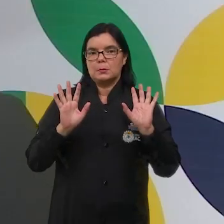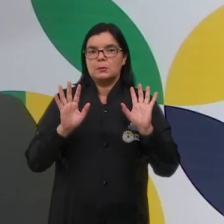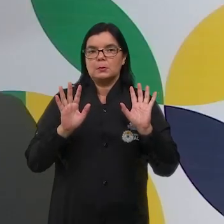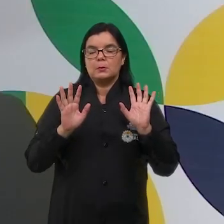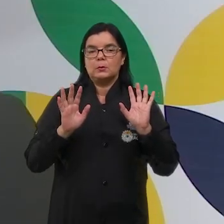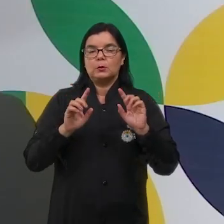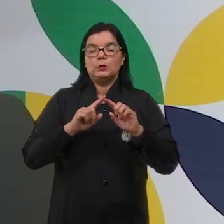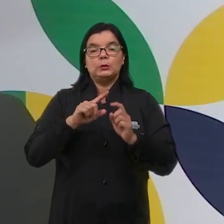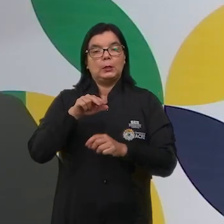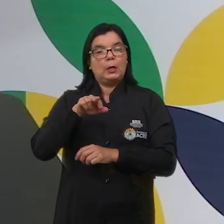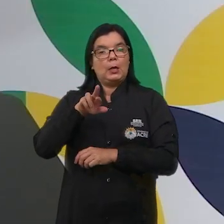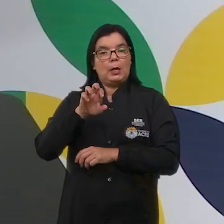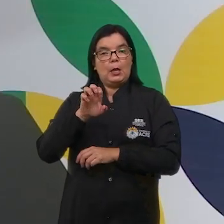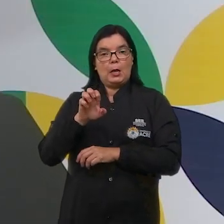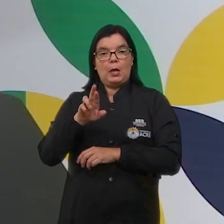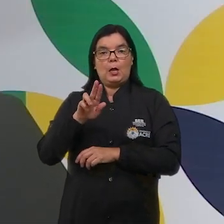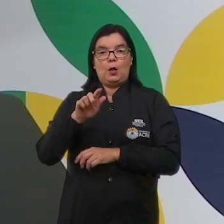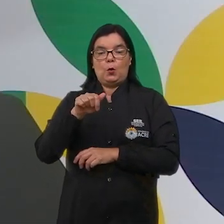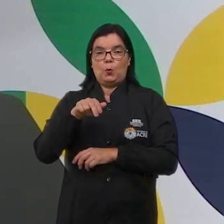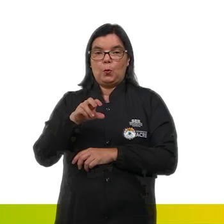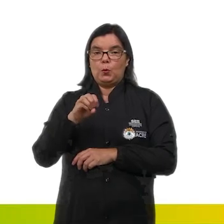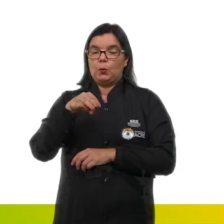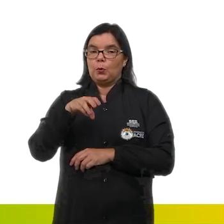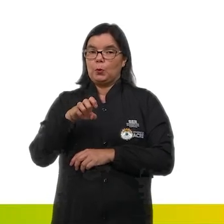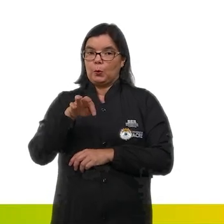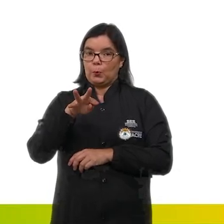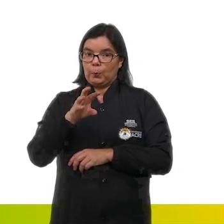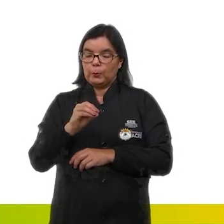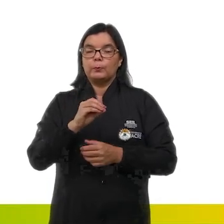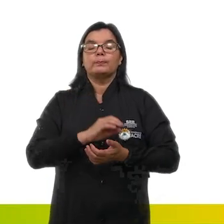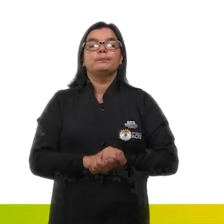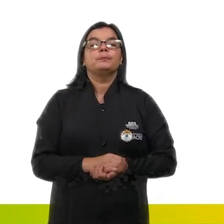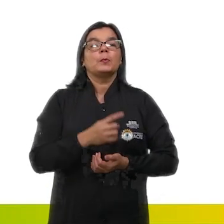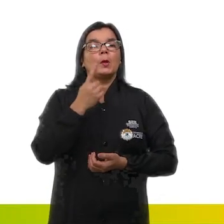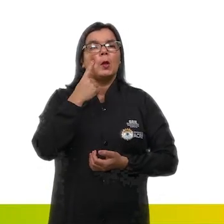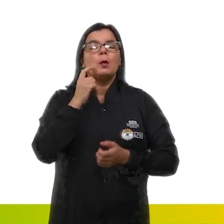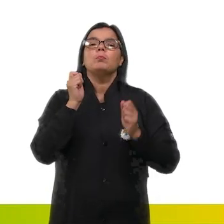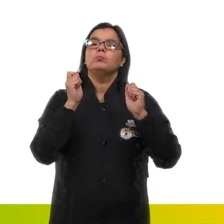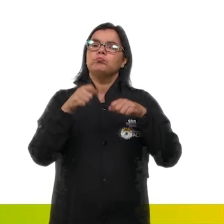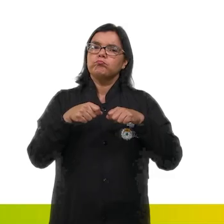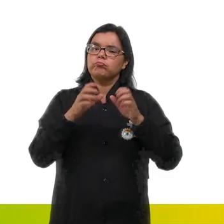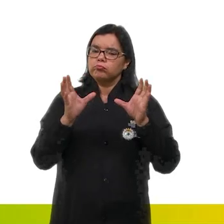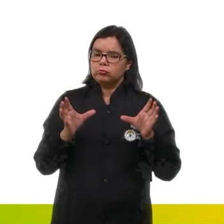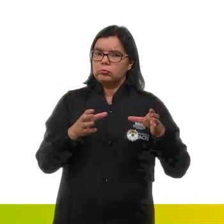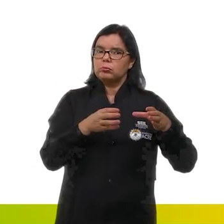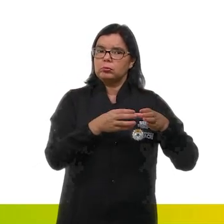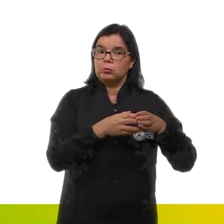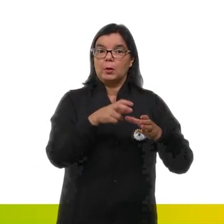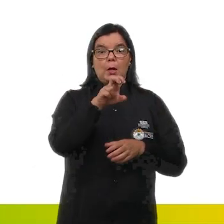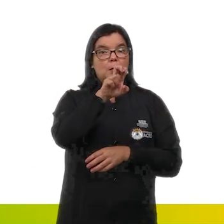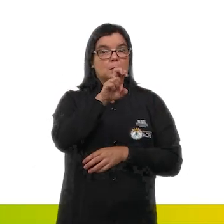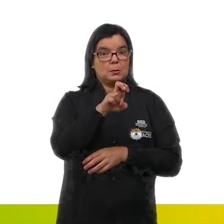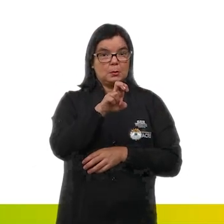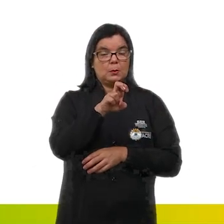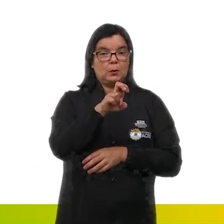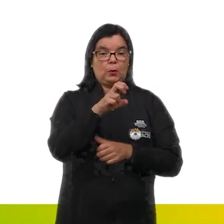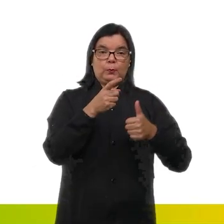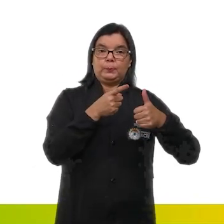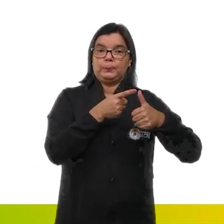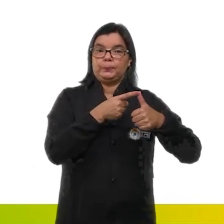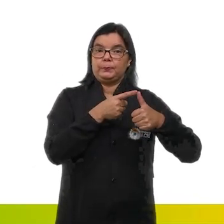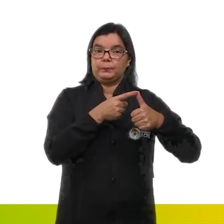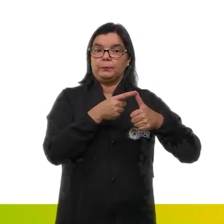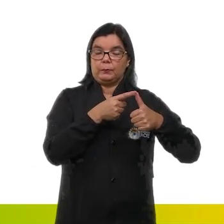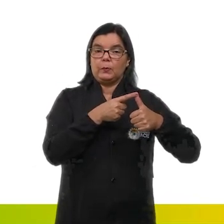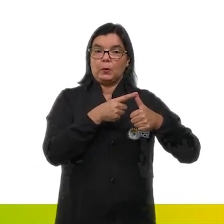recurso ergonômico como isso, tá bom? Ergogênico. Vamos lá. Então, e eles podem ser agrupados em 5 categorias. Primeiro,